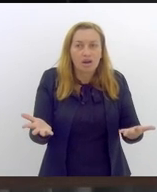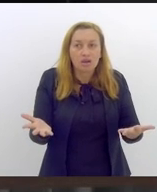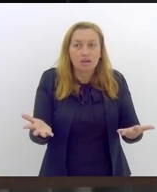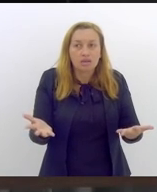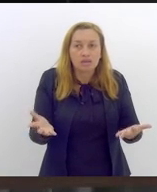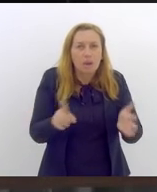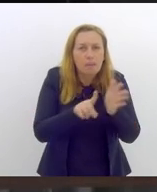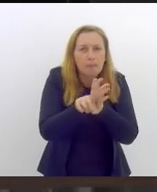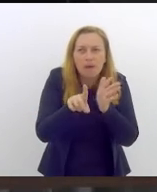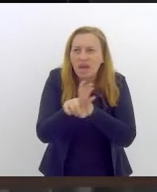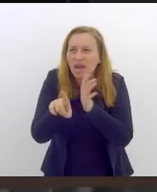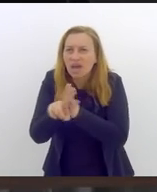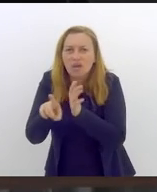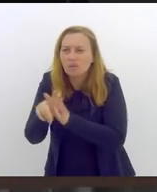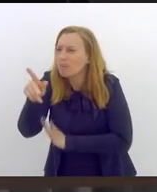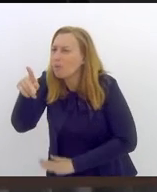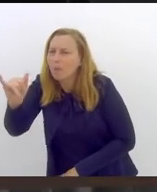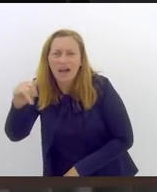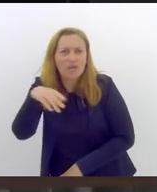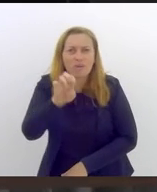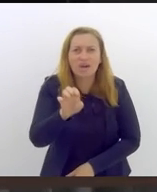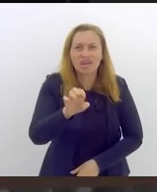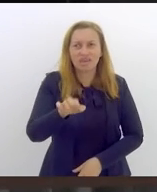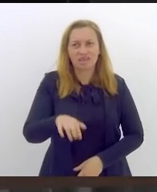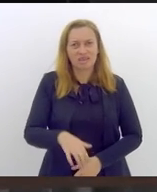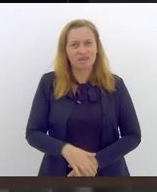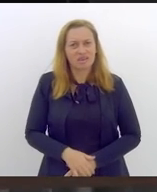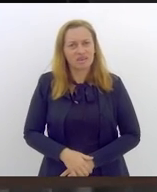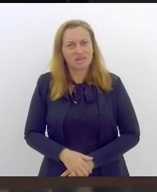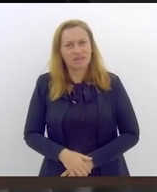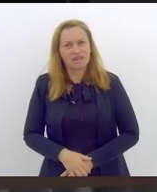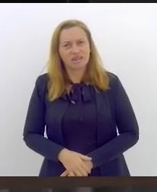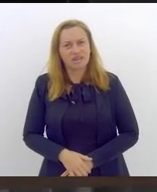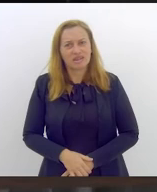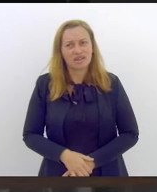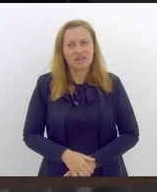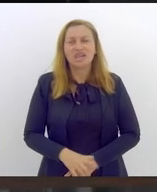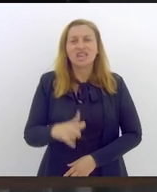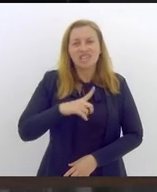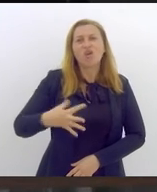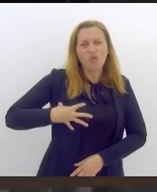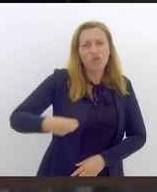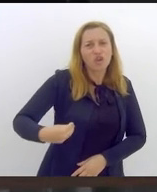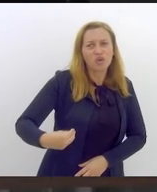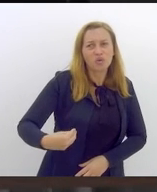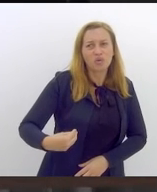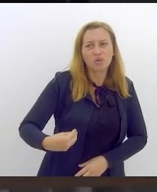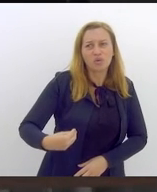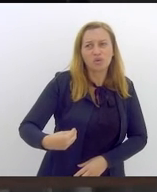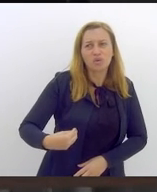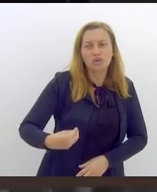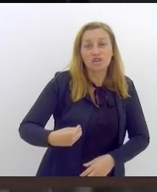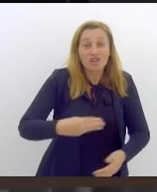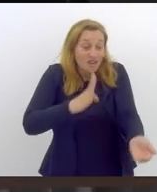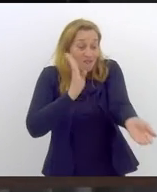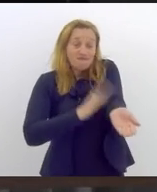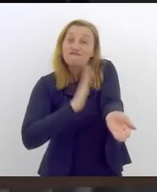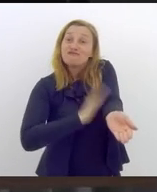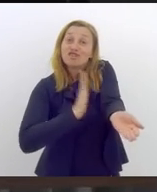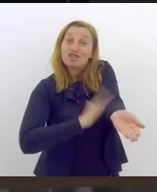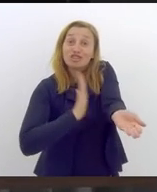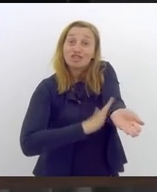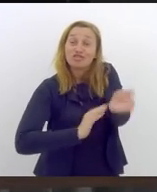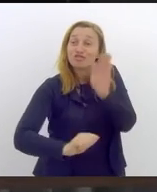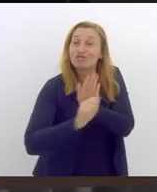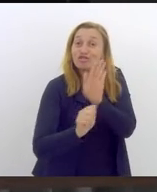Pergunte para um pai para uma mãe que tem um filho envolvido em drogas